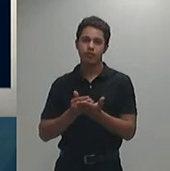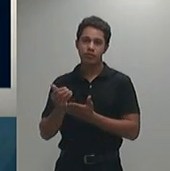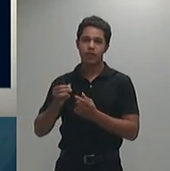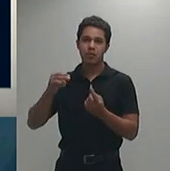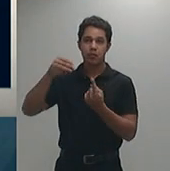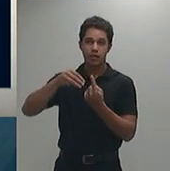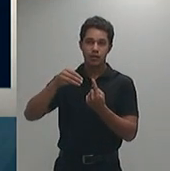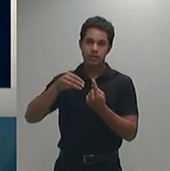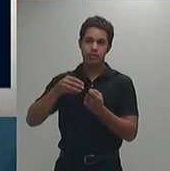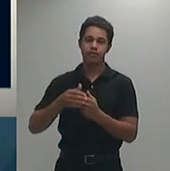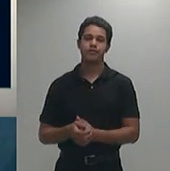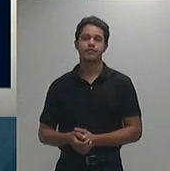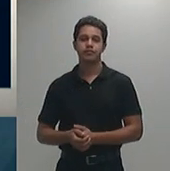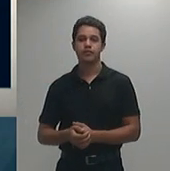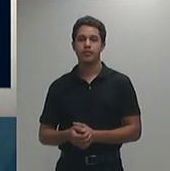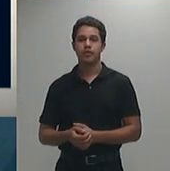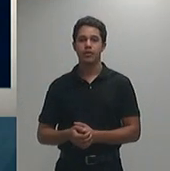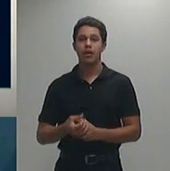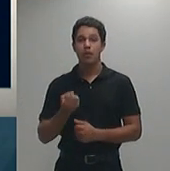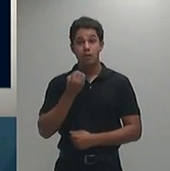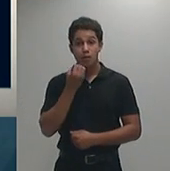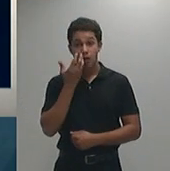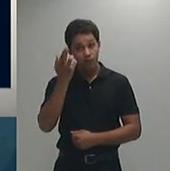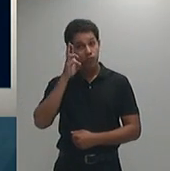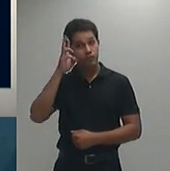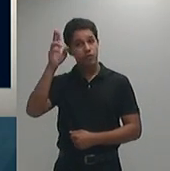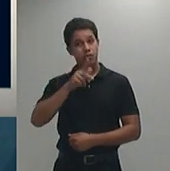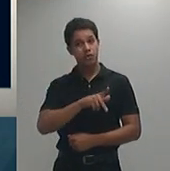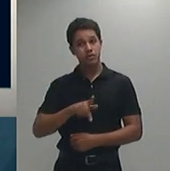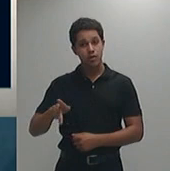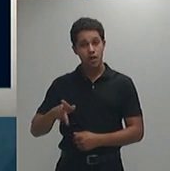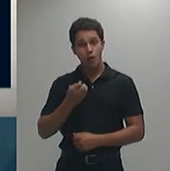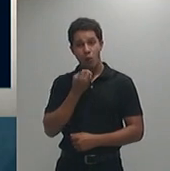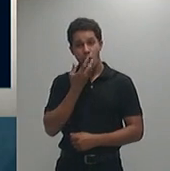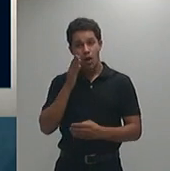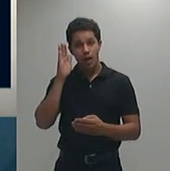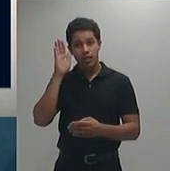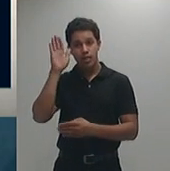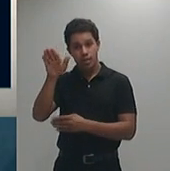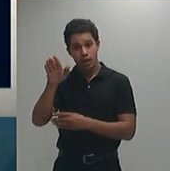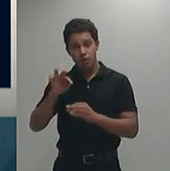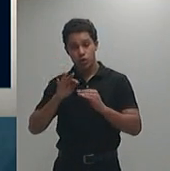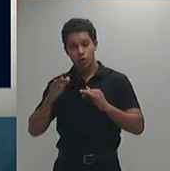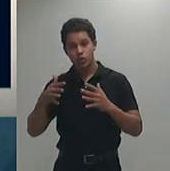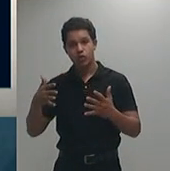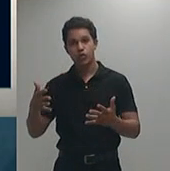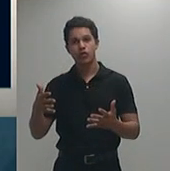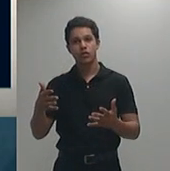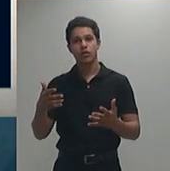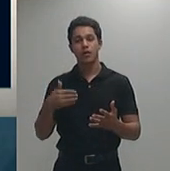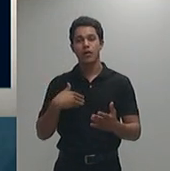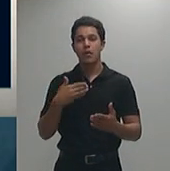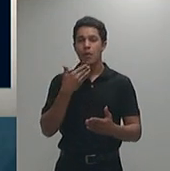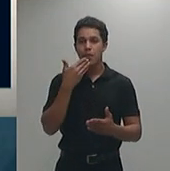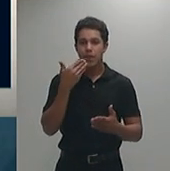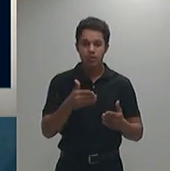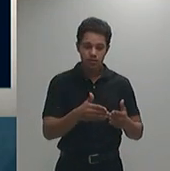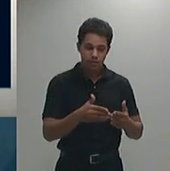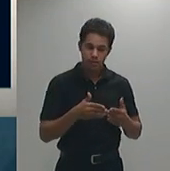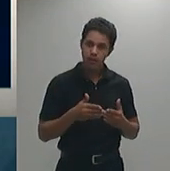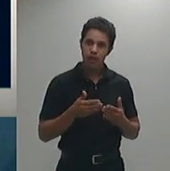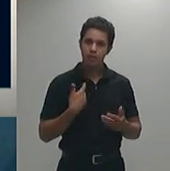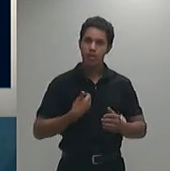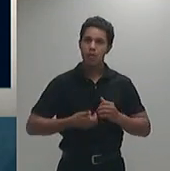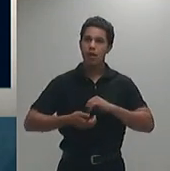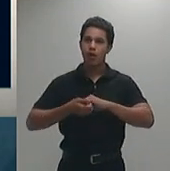Oi boa tarde senhor presidente Boa tarde colegas peça licença Presidente para cumprimentar e